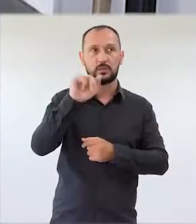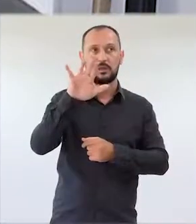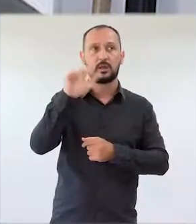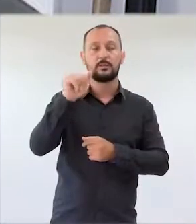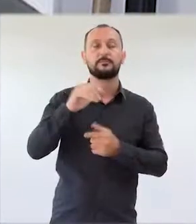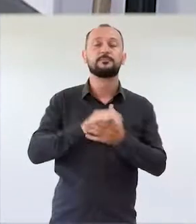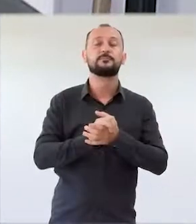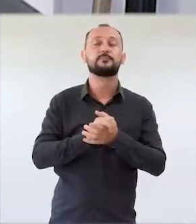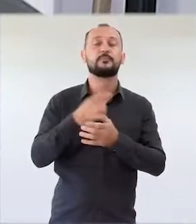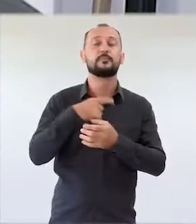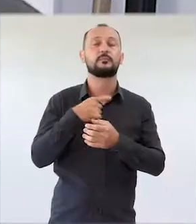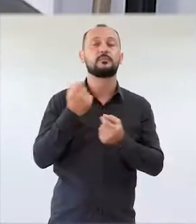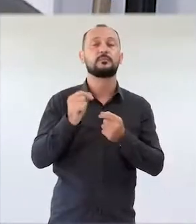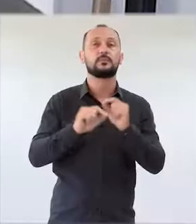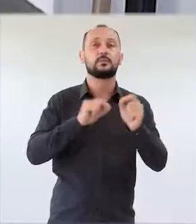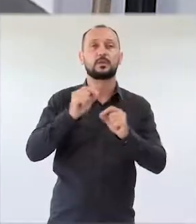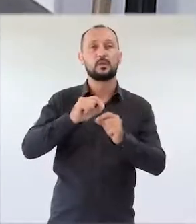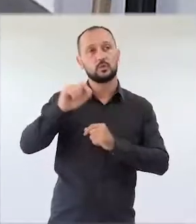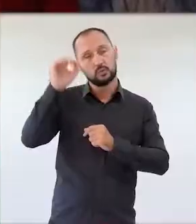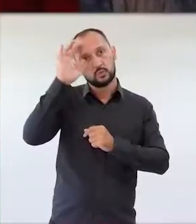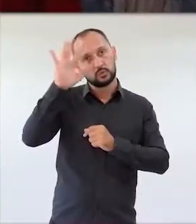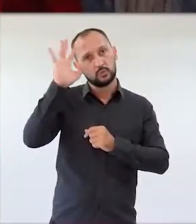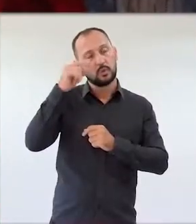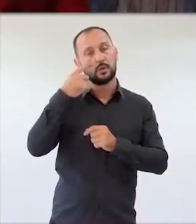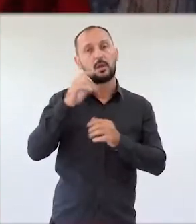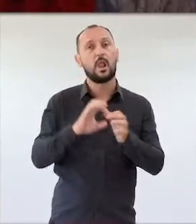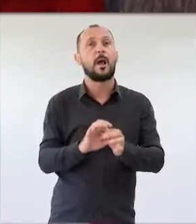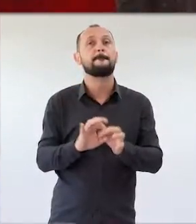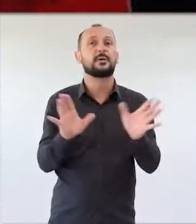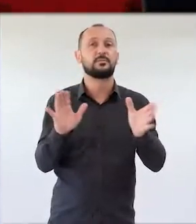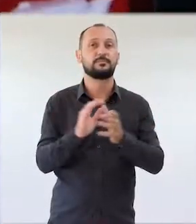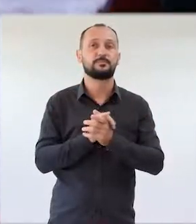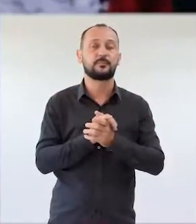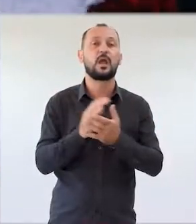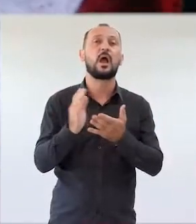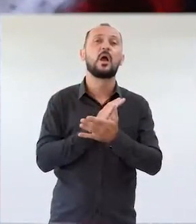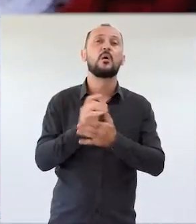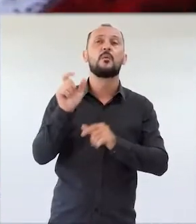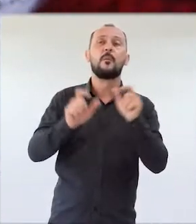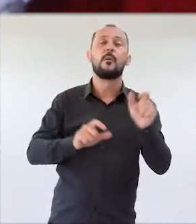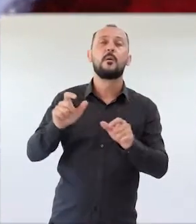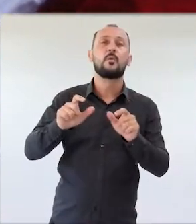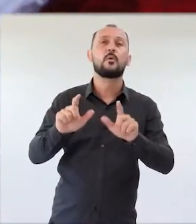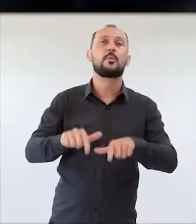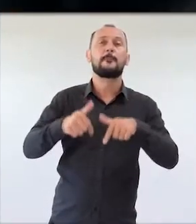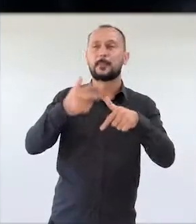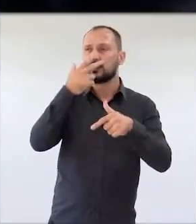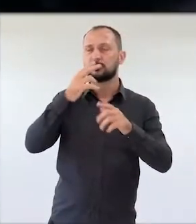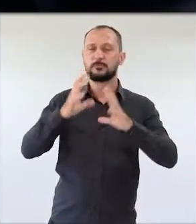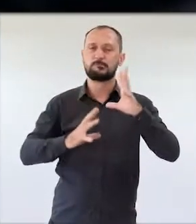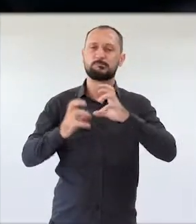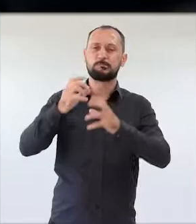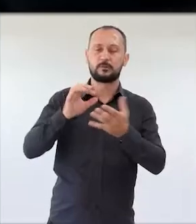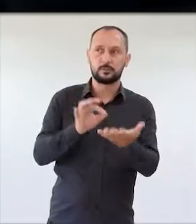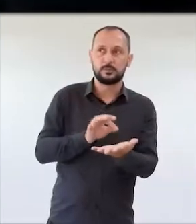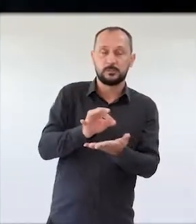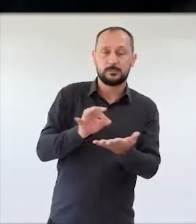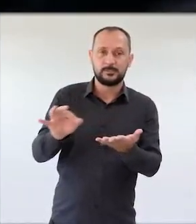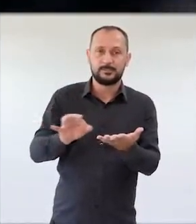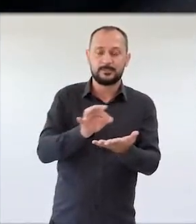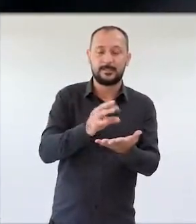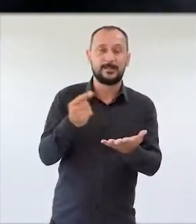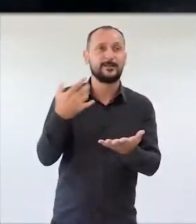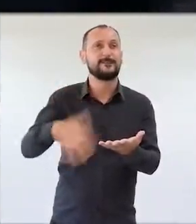quadrinho que tem muito do sonho. Eu deixei um pouco aberto. E tem pessoas que interpretam como uma luta mental, assim, sabe? Um xadrez mental, quando você